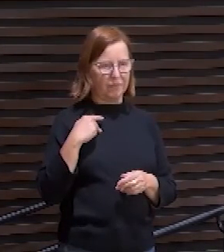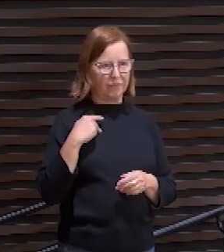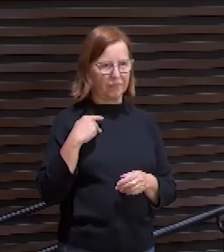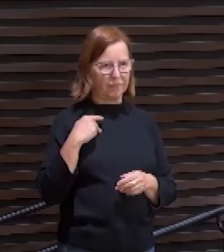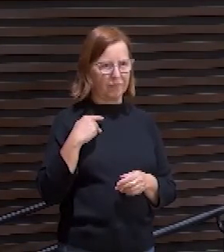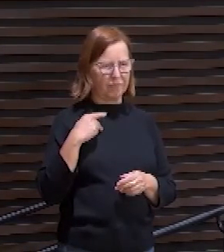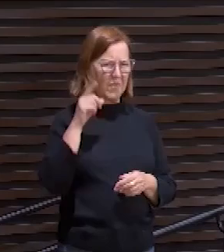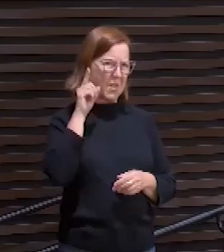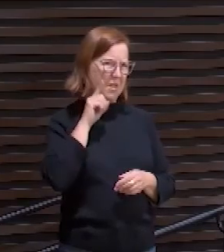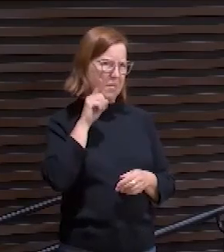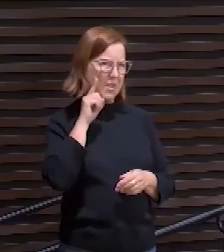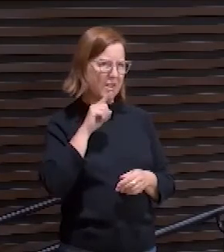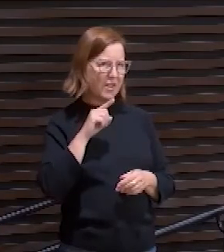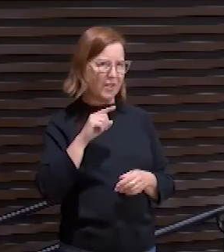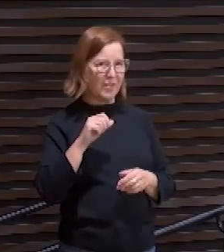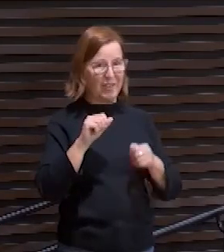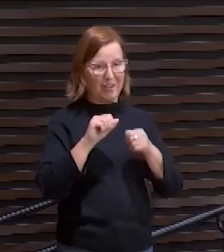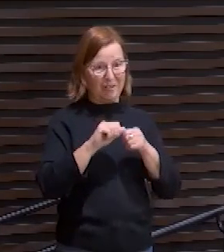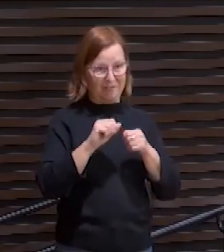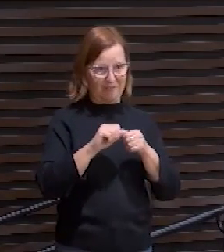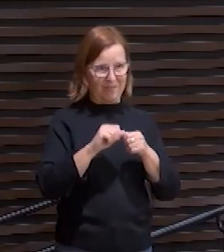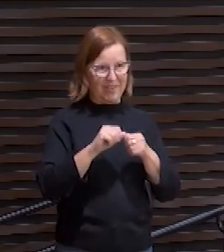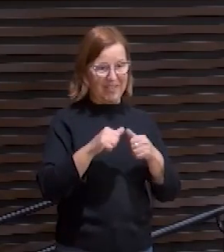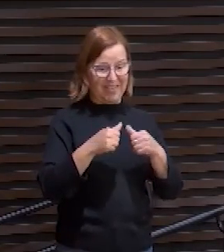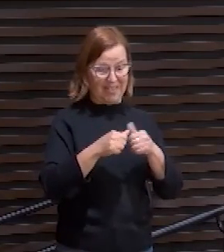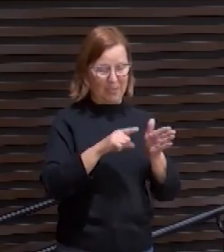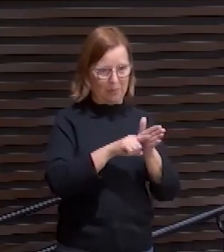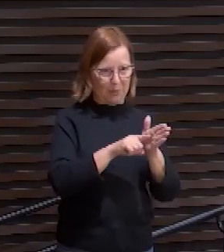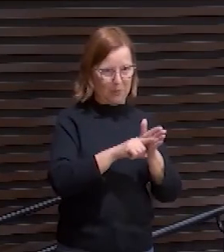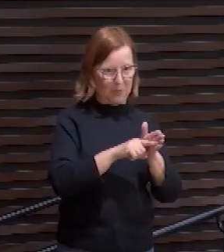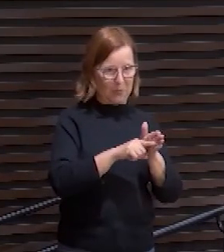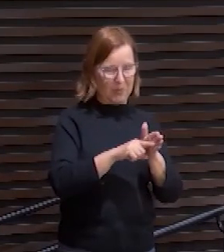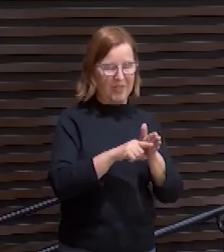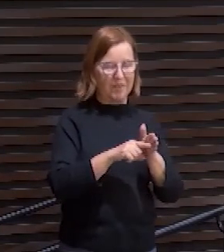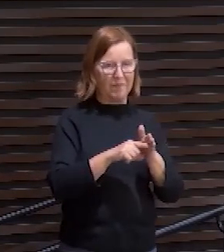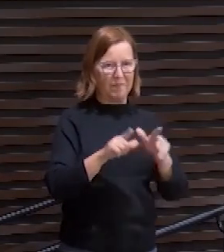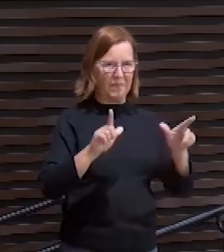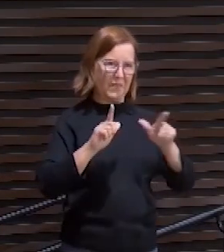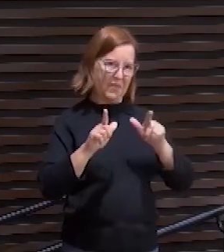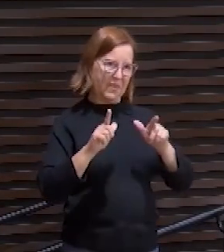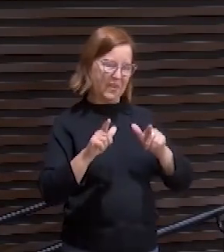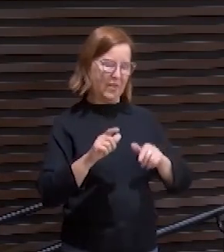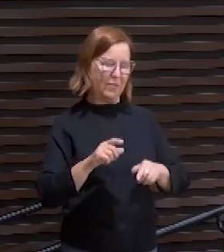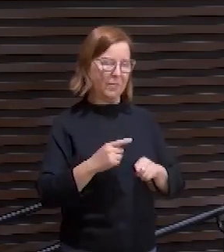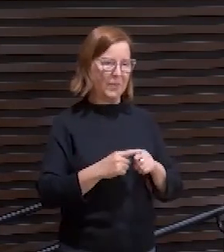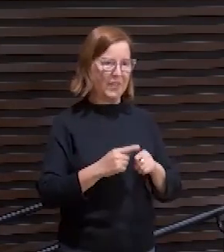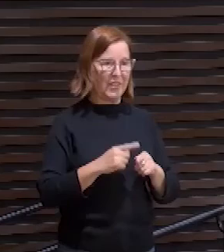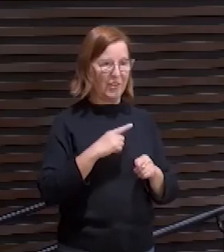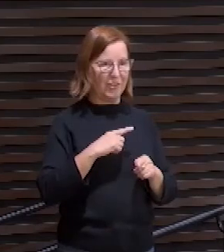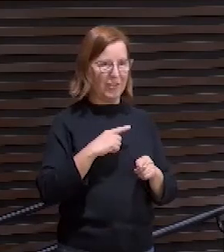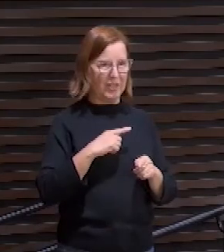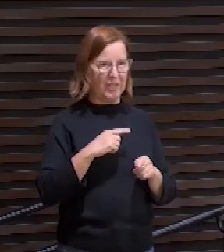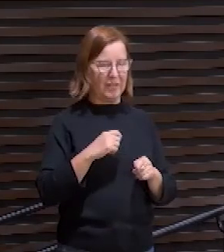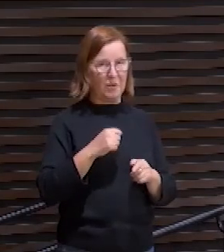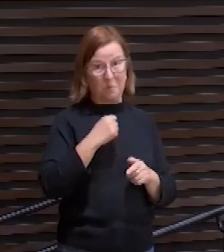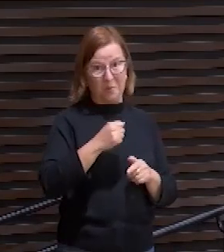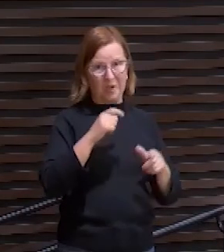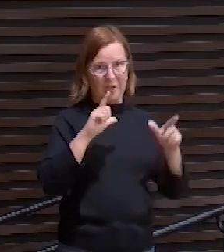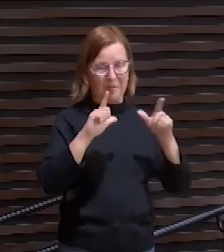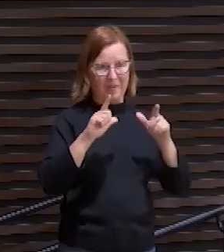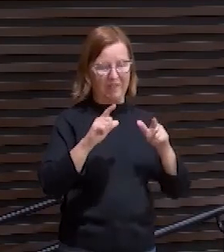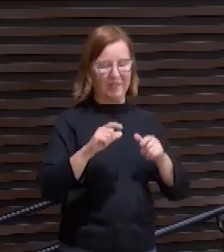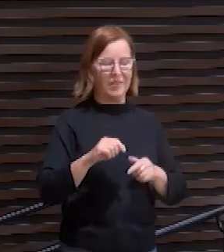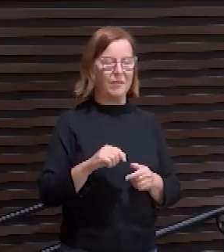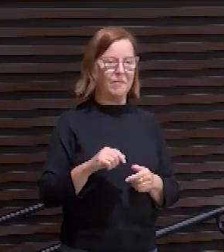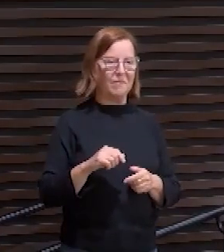essa pergunta num programa evangelístico que ele tinha, um programa que ele fazia com algumas